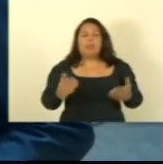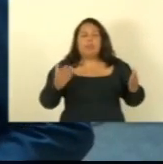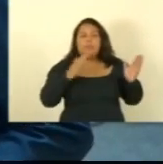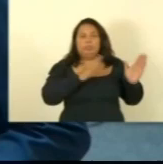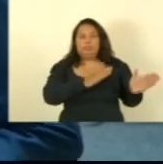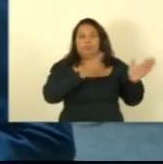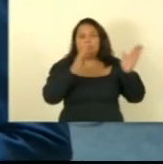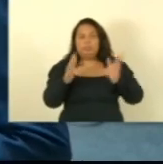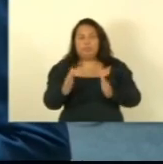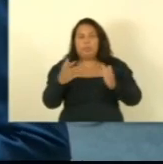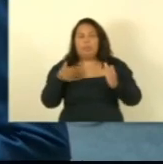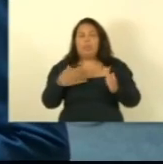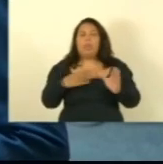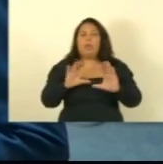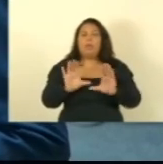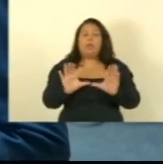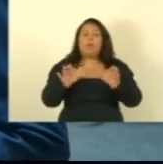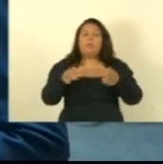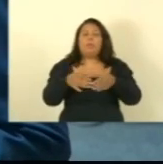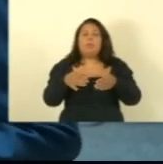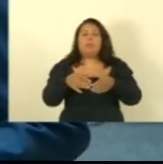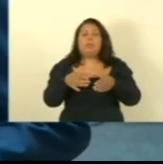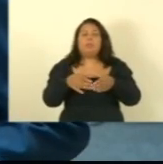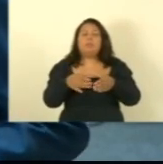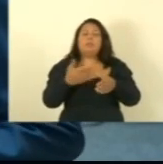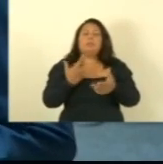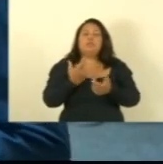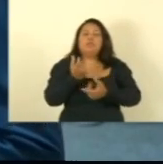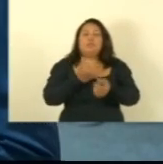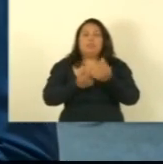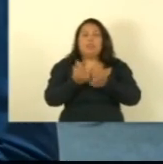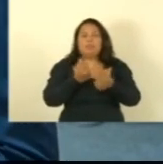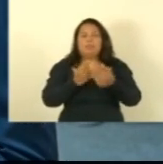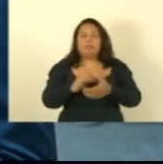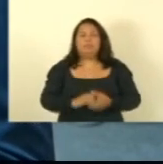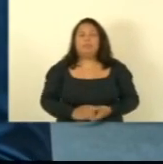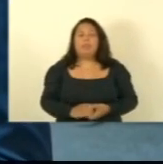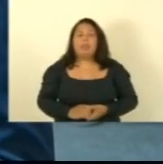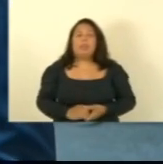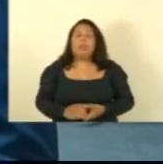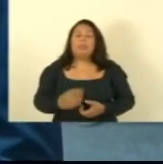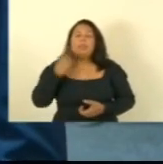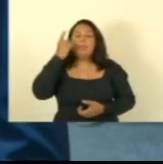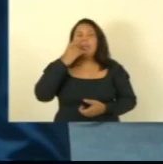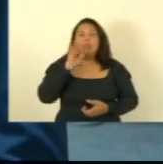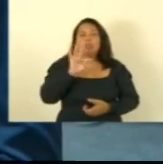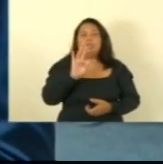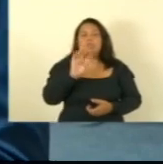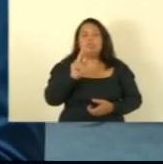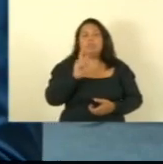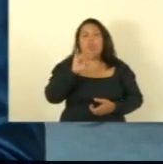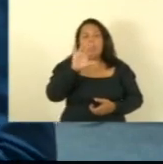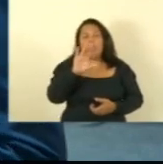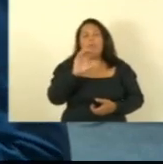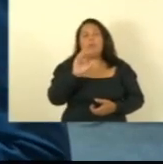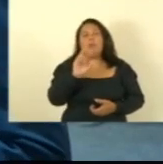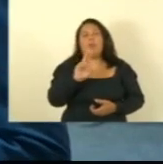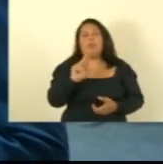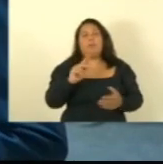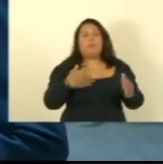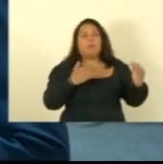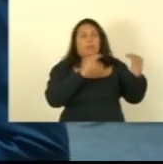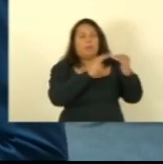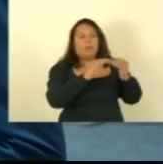colher os votos agora da Comissão de Finanças. Deputado Tiago Hoffmann como vota, Tiago Hoffmann com relator, deputado João